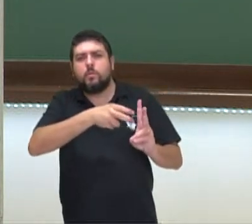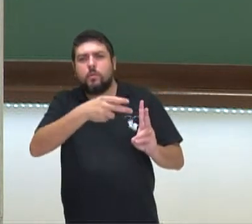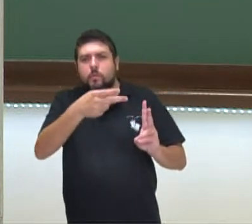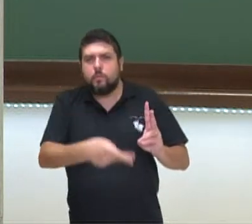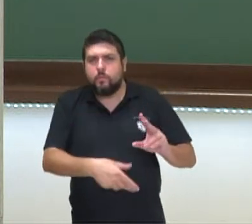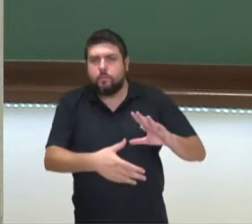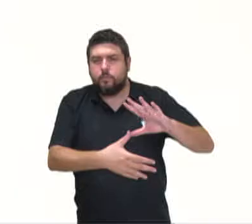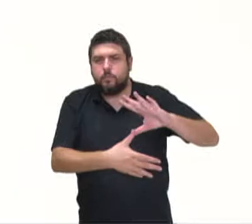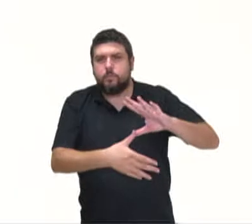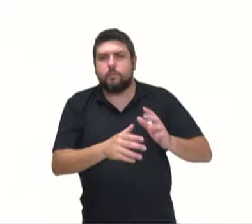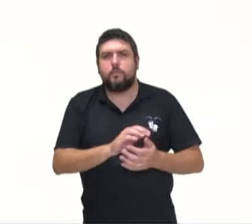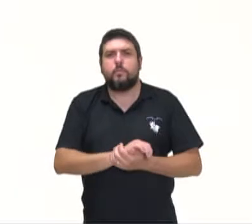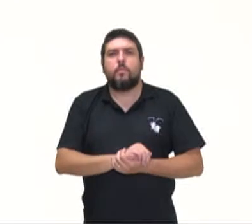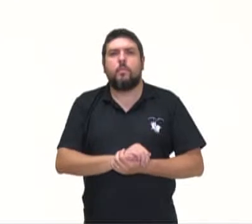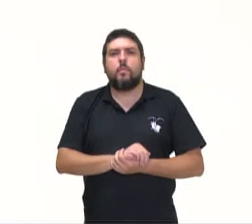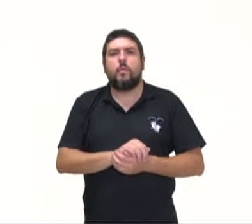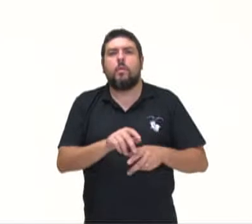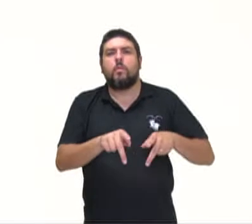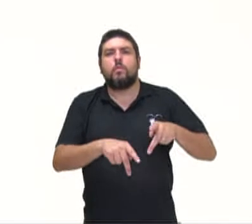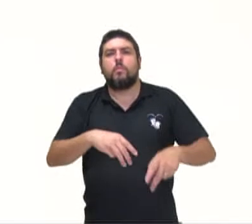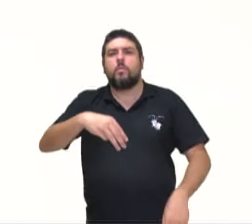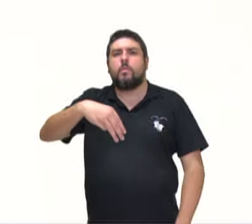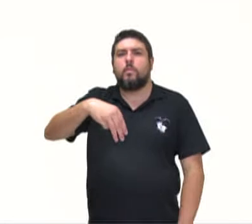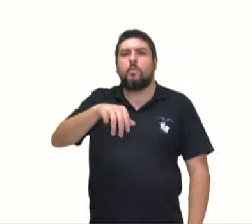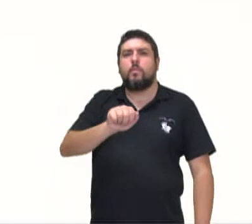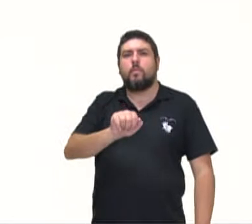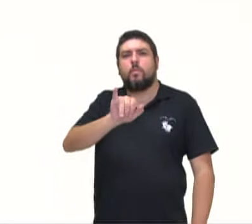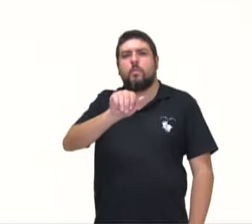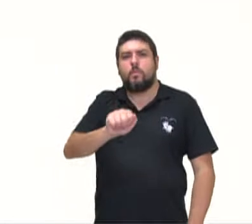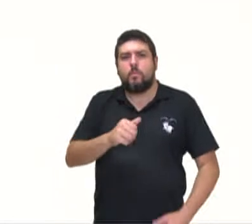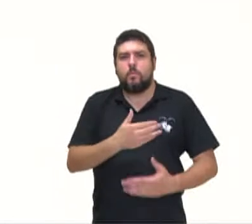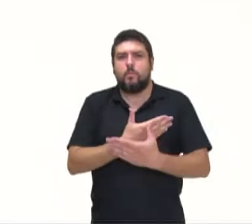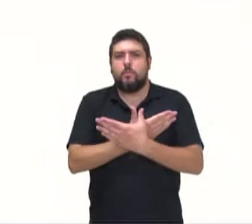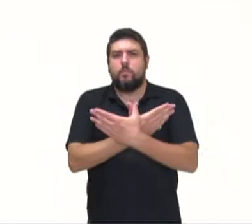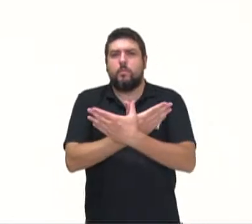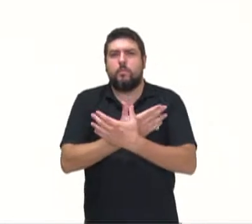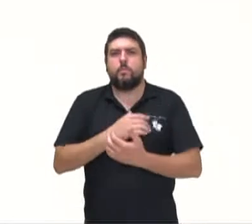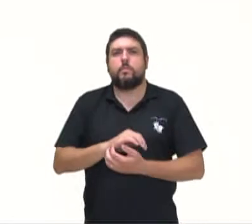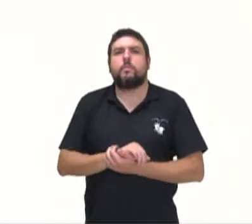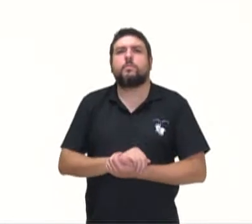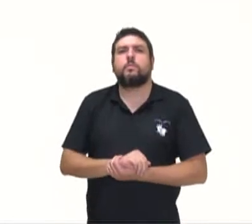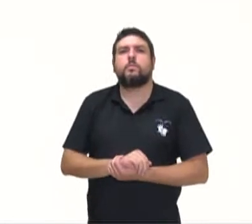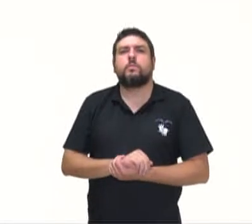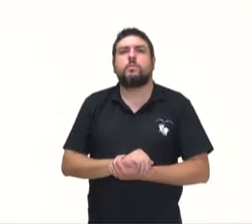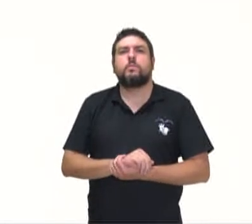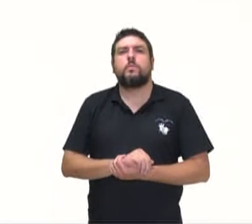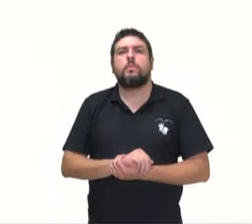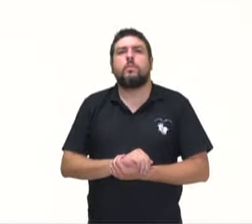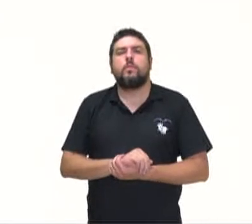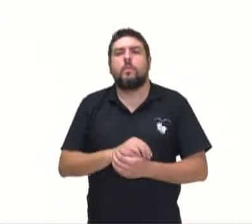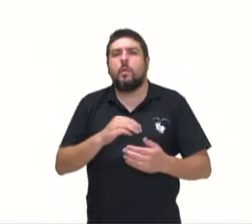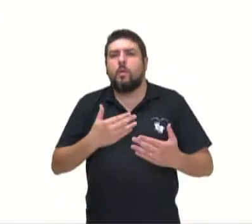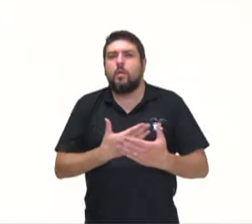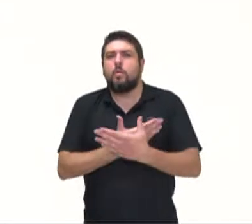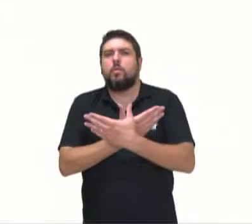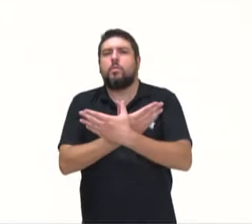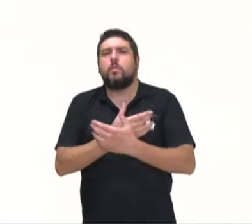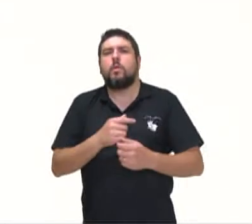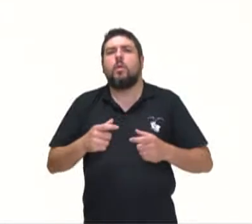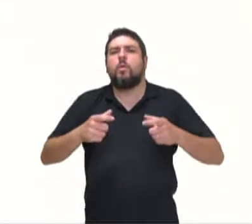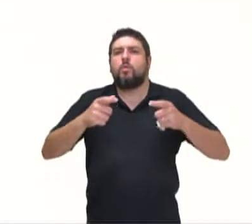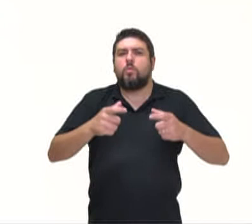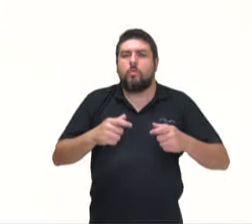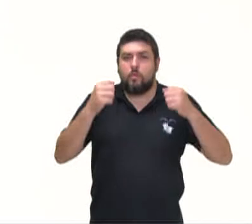Então os povos maias, A civilização maia, ela se desenvolve na área onde hoje corresponde ao sul do